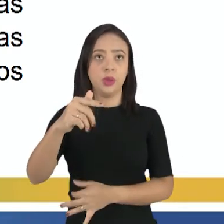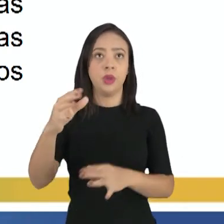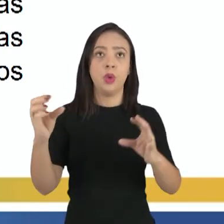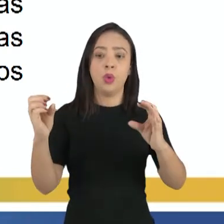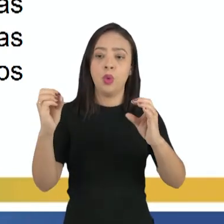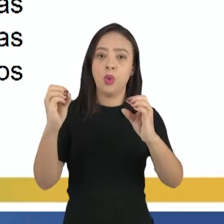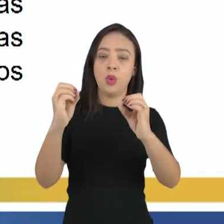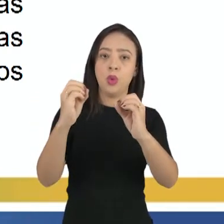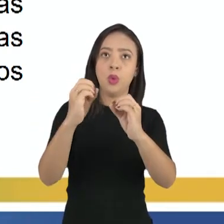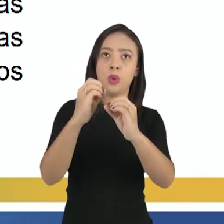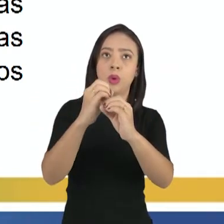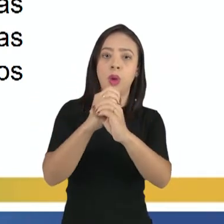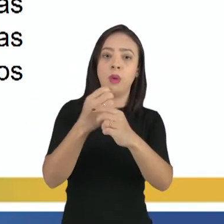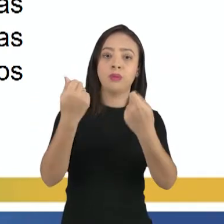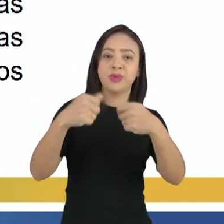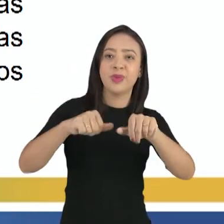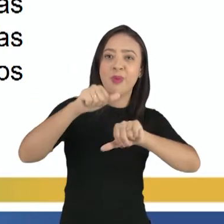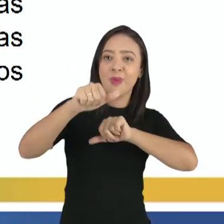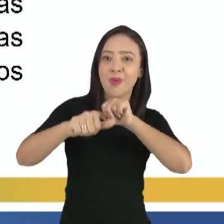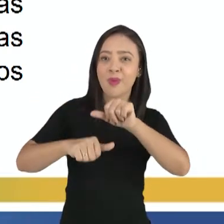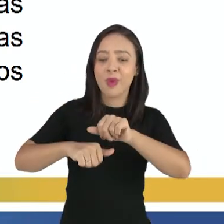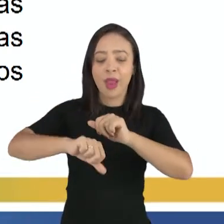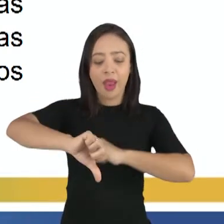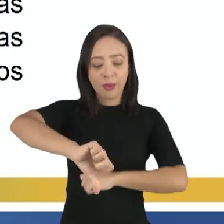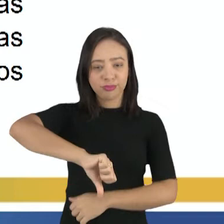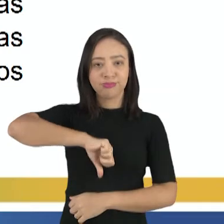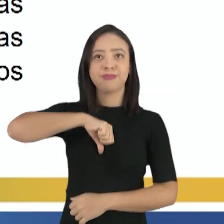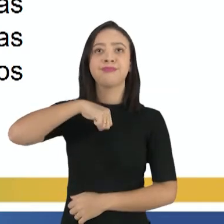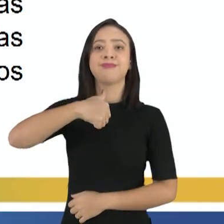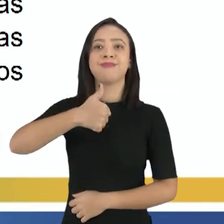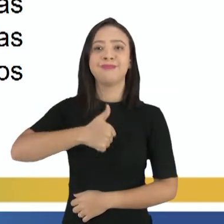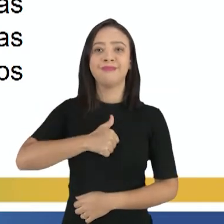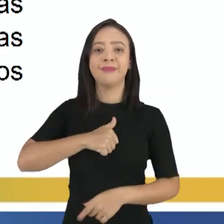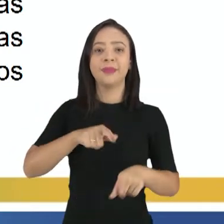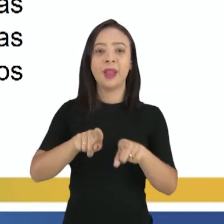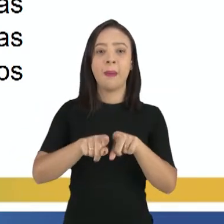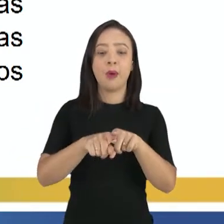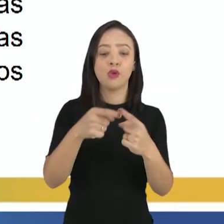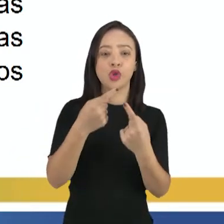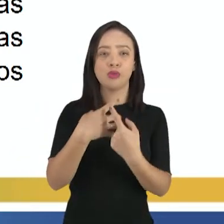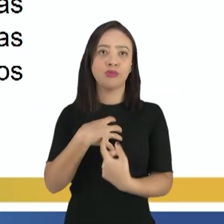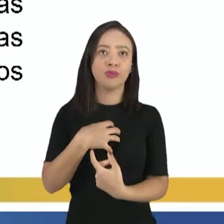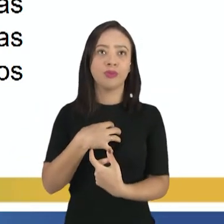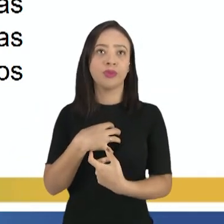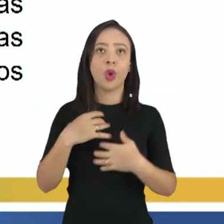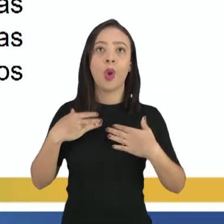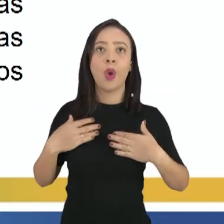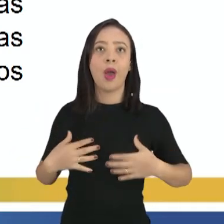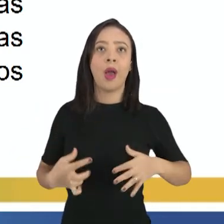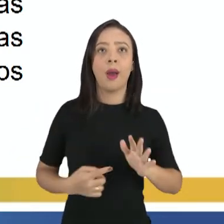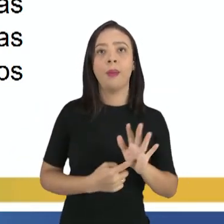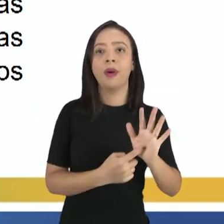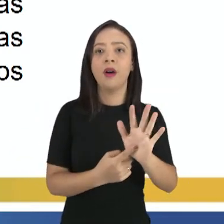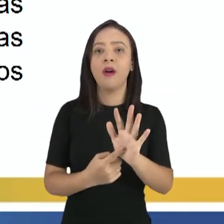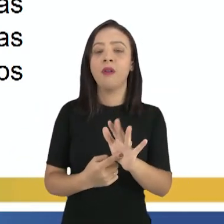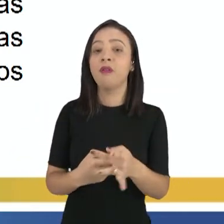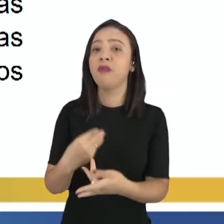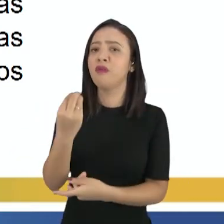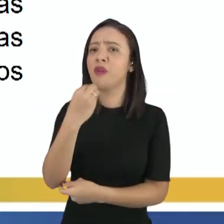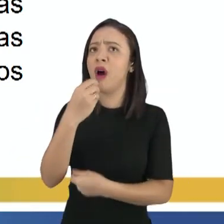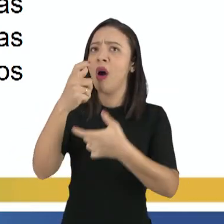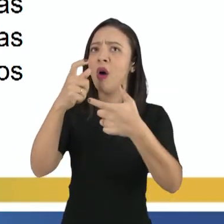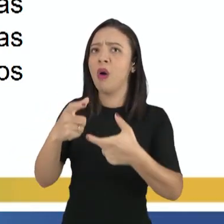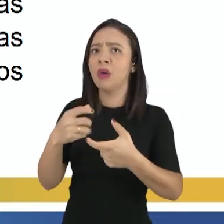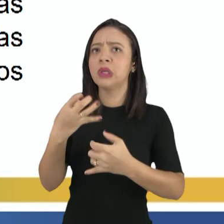desencadear mudanças na sua autoestima e no seu modo de agir o corpo indicará onde você